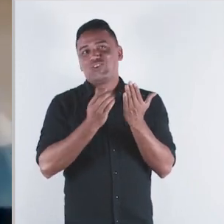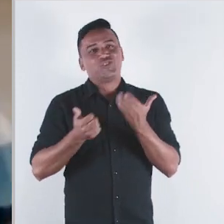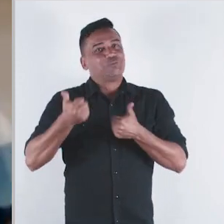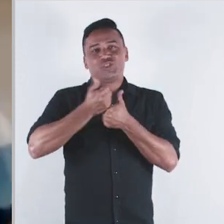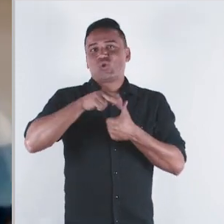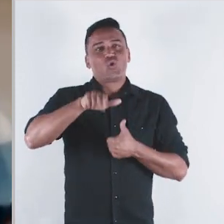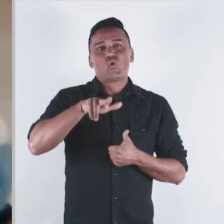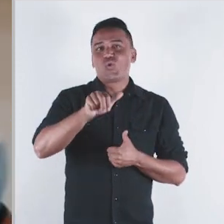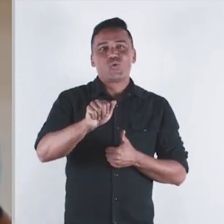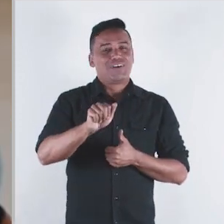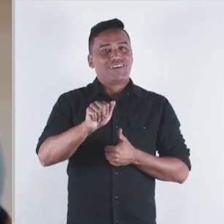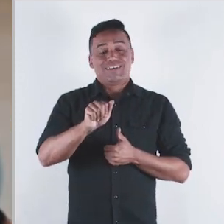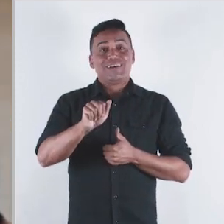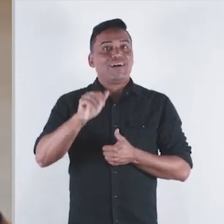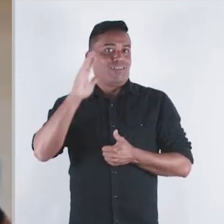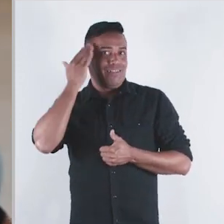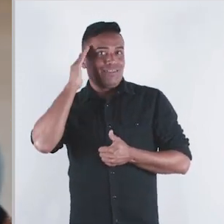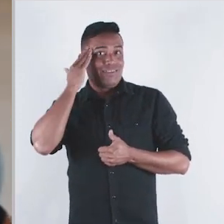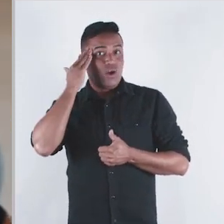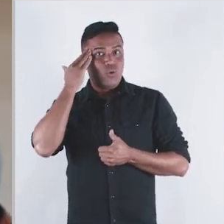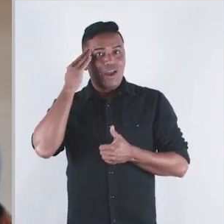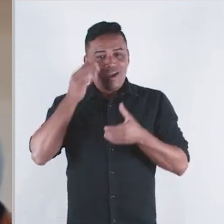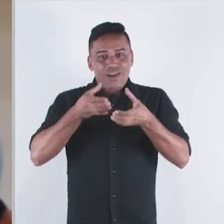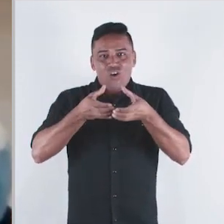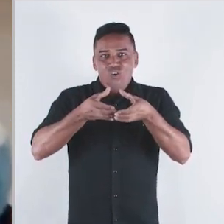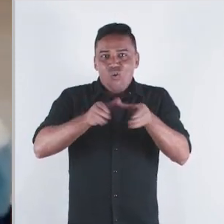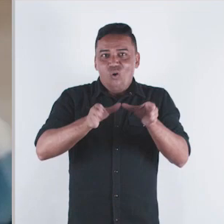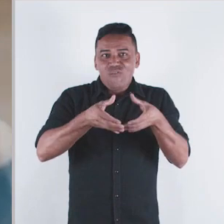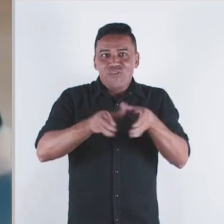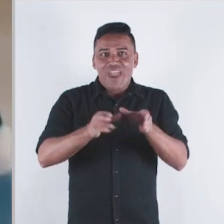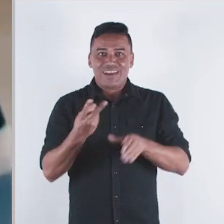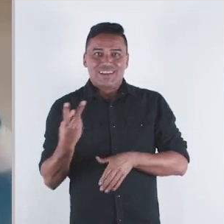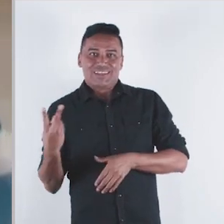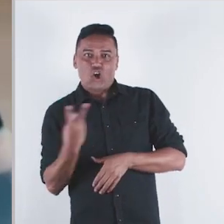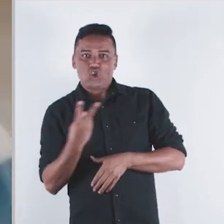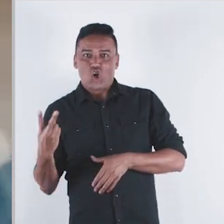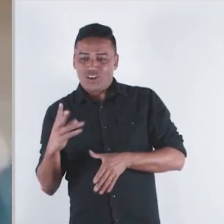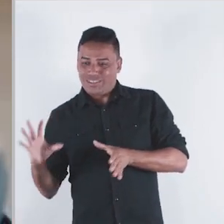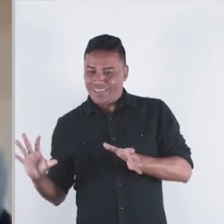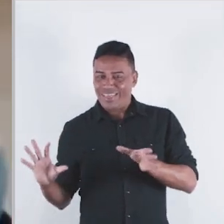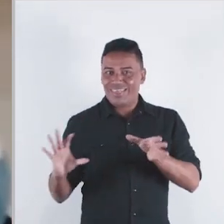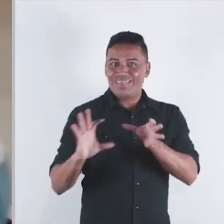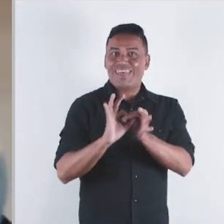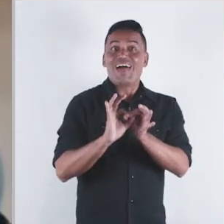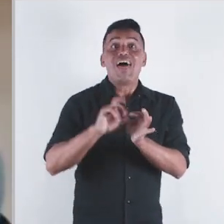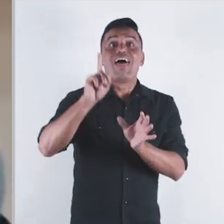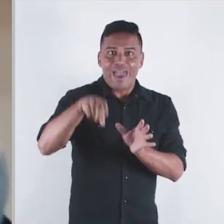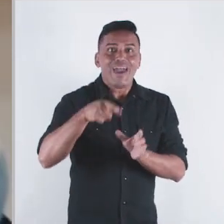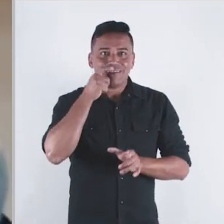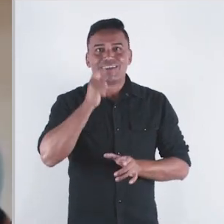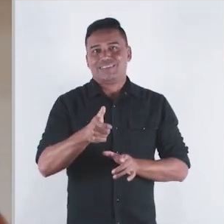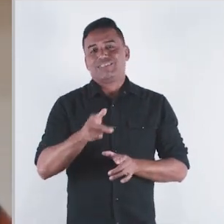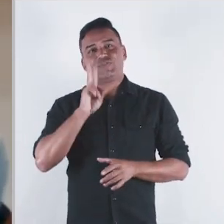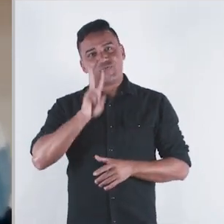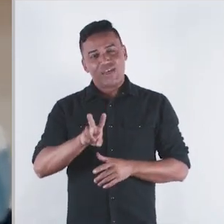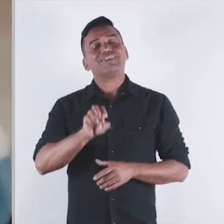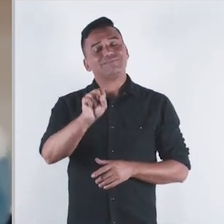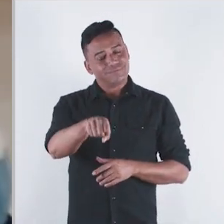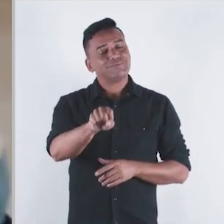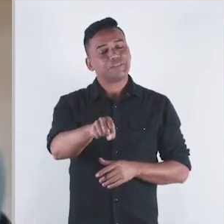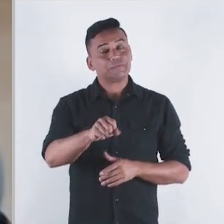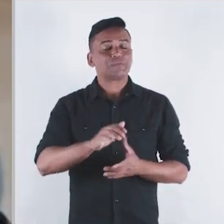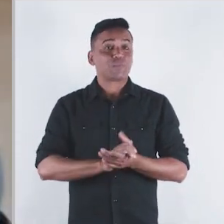entender é um movimento de convivência. E eu acho que é isso que é interessante a gente observar. Porque